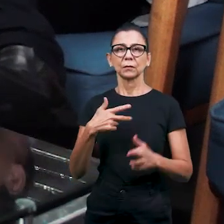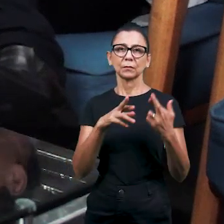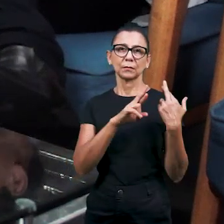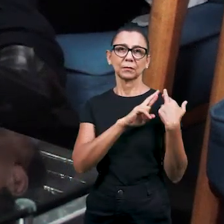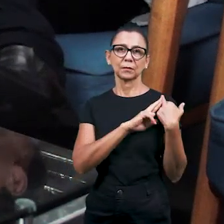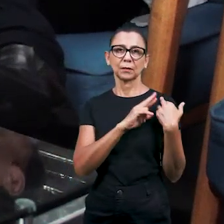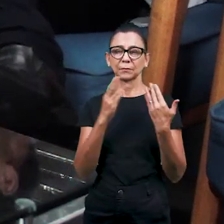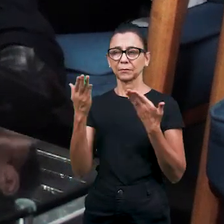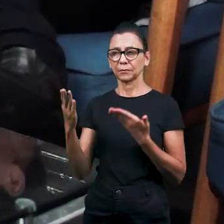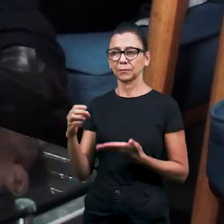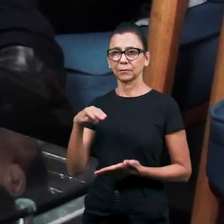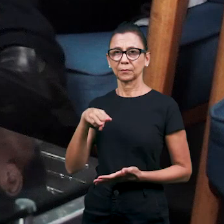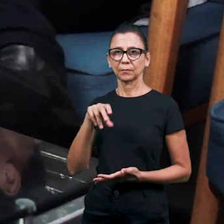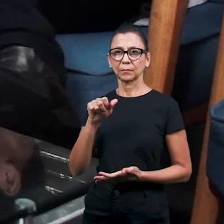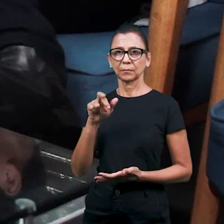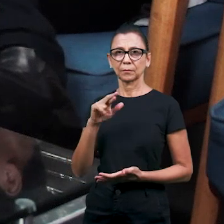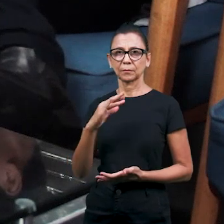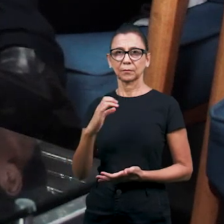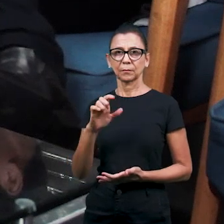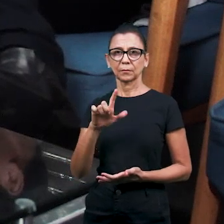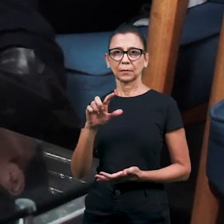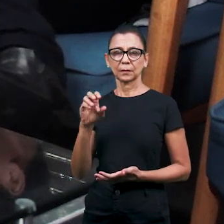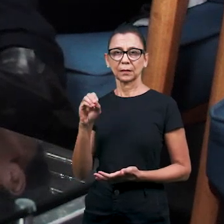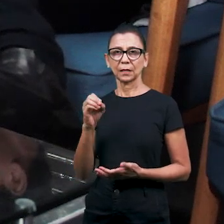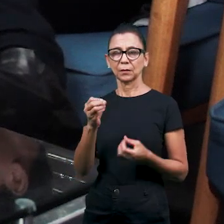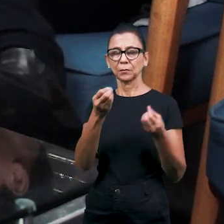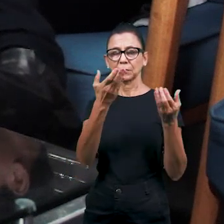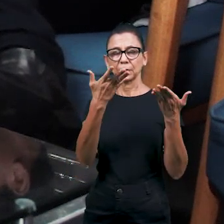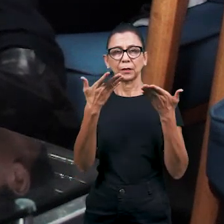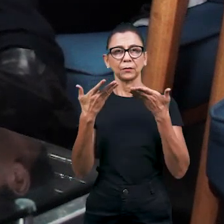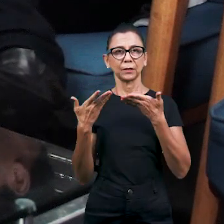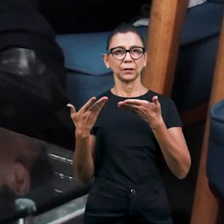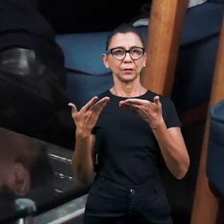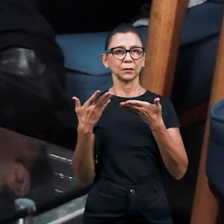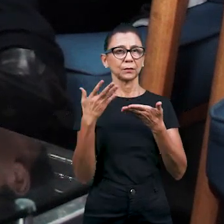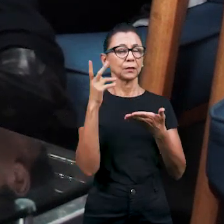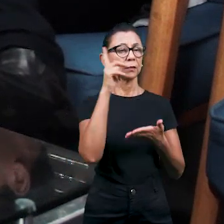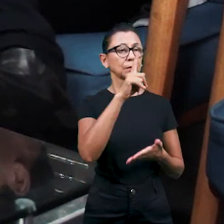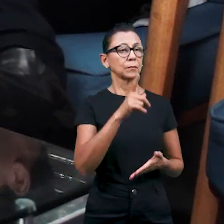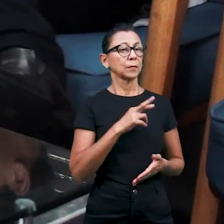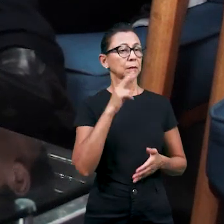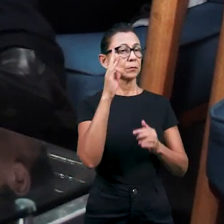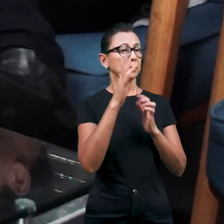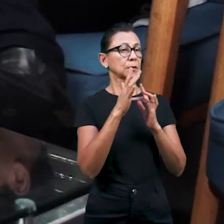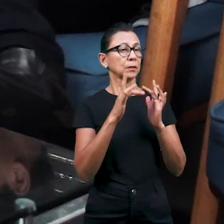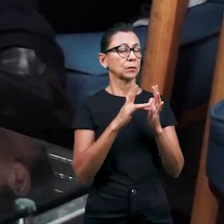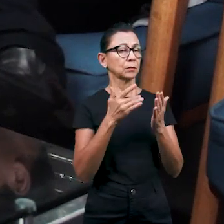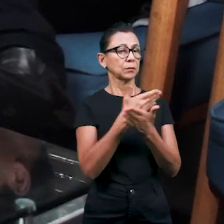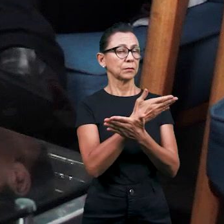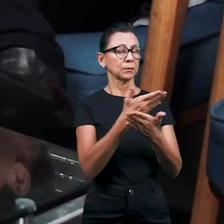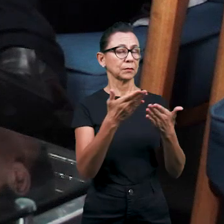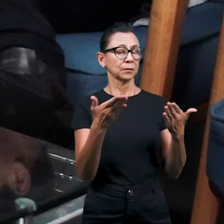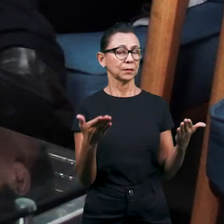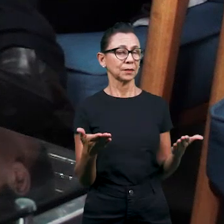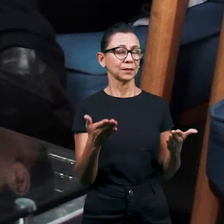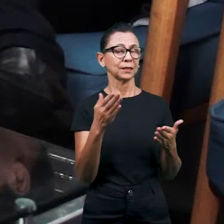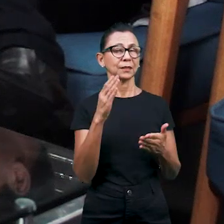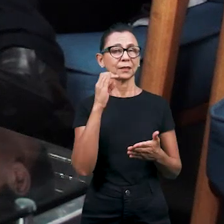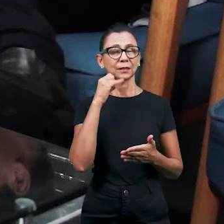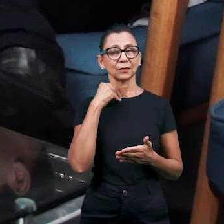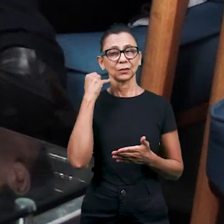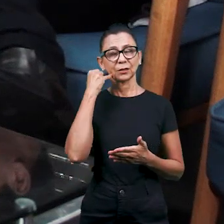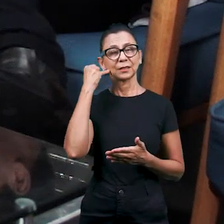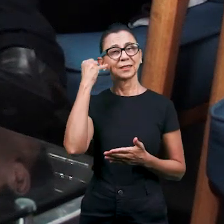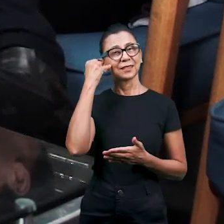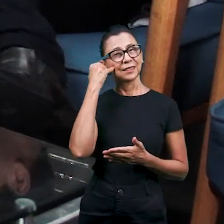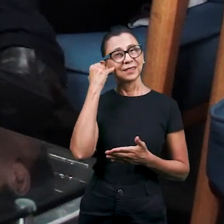está conosco aqui. Marcelo, a paz do Senhor, seja bem-vindo. Paz do Senhor, pastor Josias, aos irmãos, aos amigos, também a paz